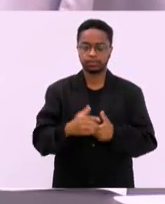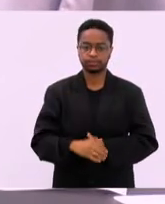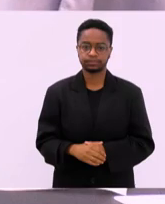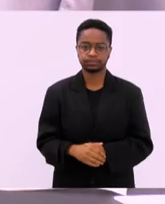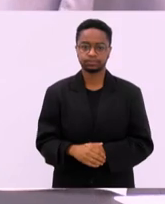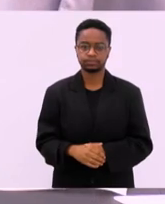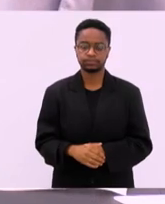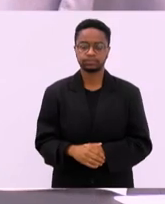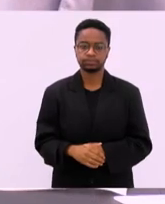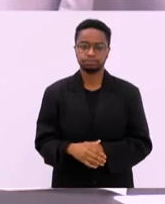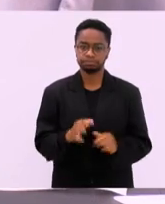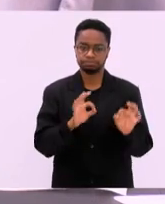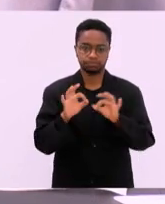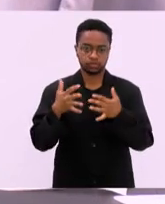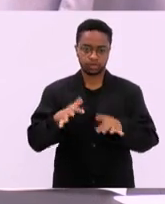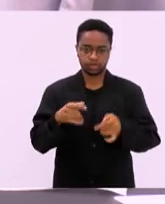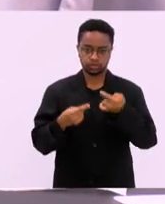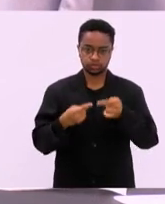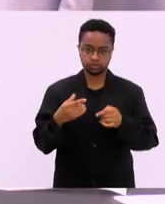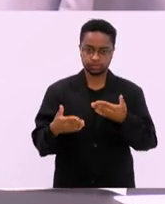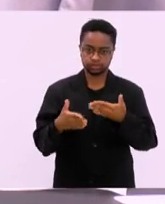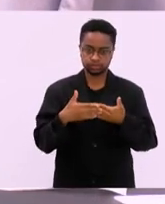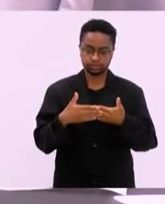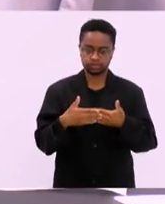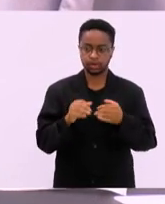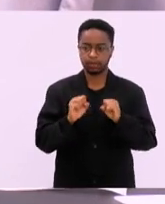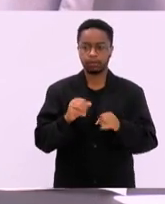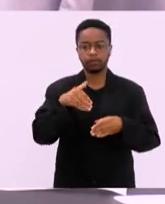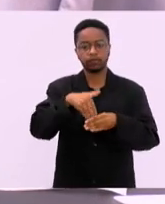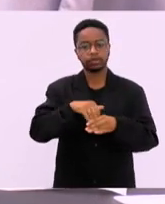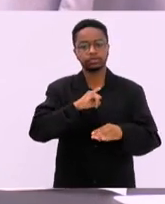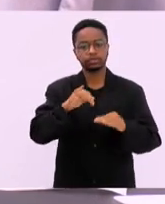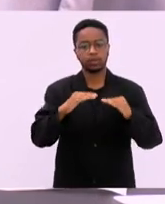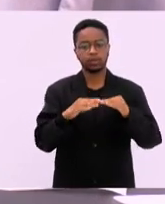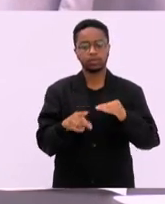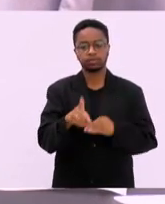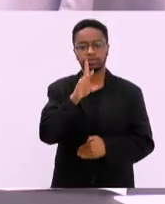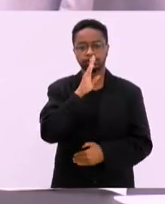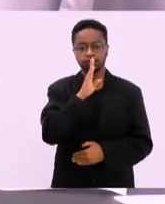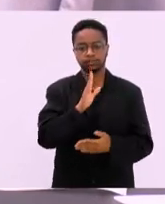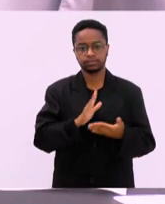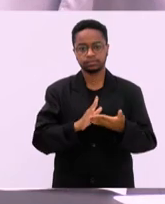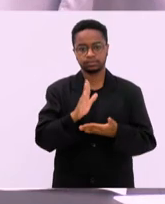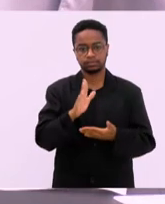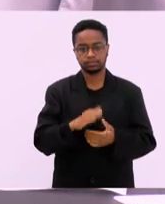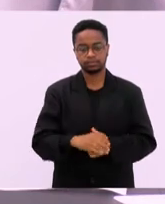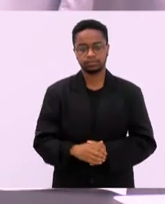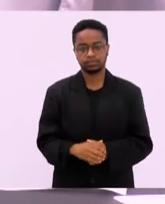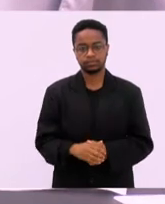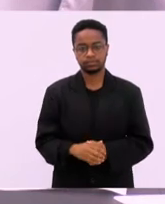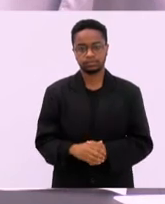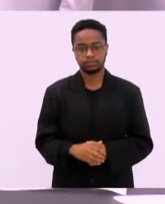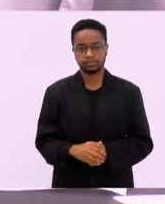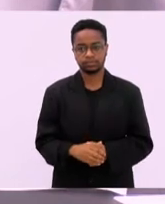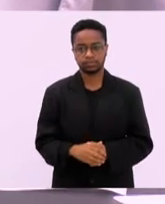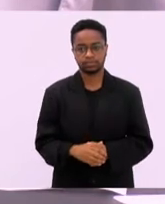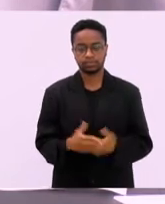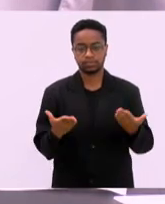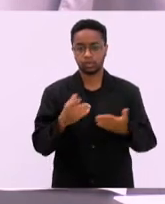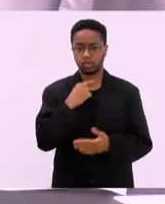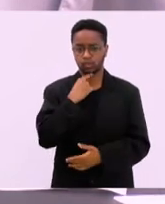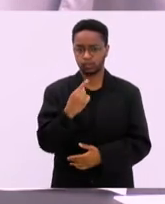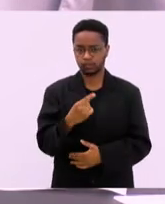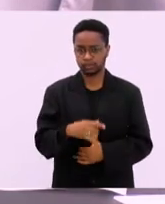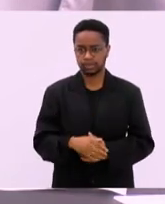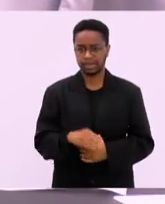Então, não havendo quem queira discutir, encerrada a discussão, em votação, senhores que aprovam, permaneçam como estão, aprovado. Agora, uma dúvida, deputado